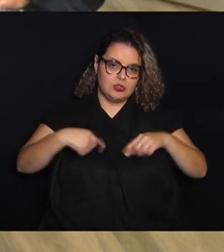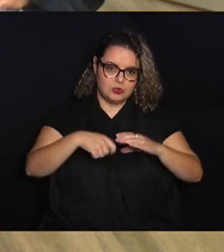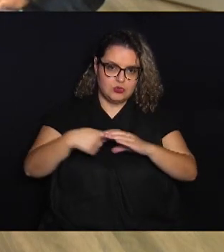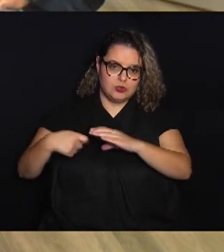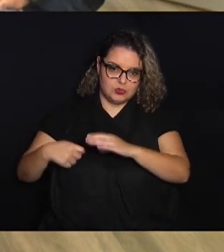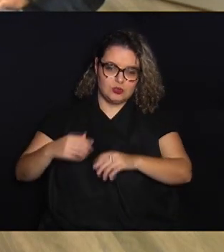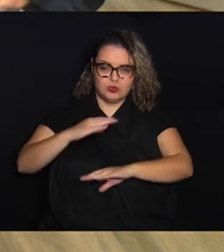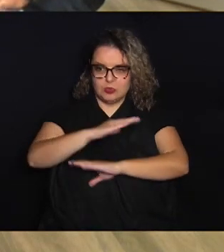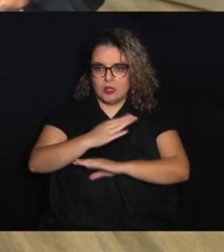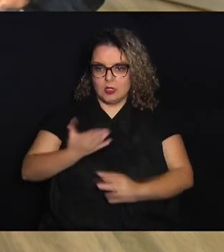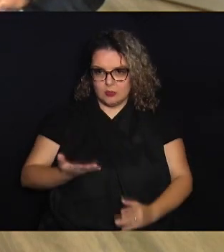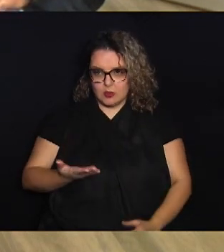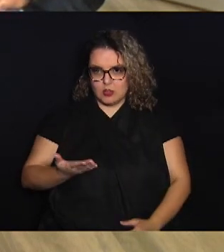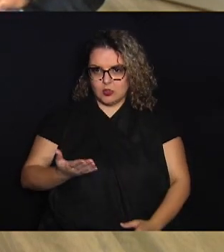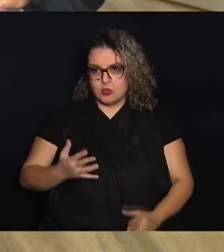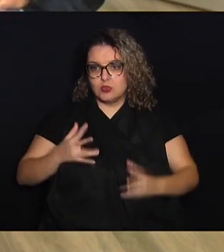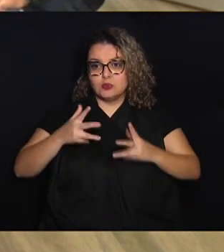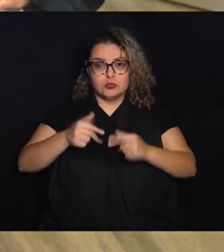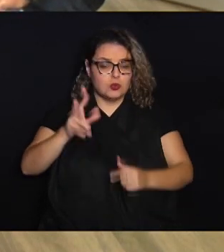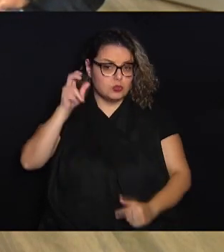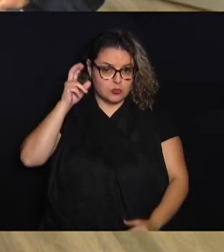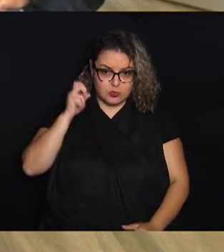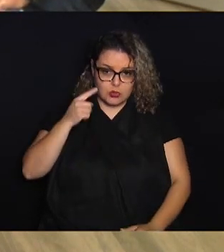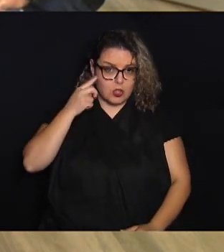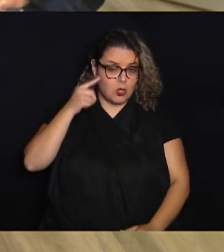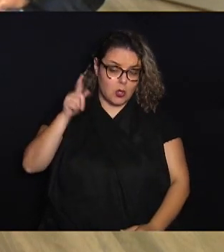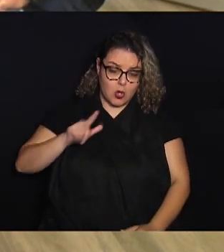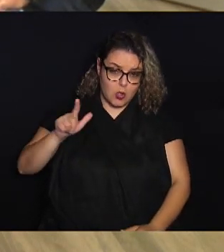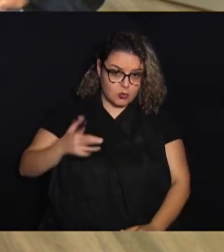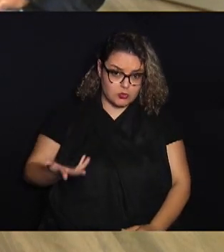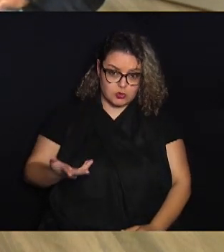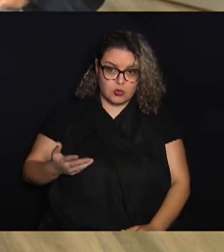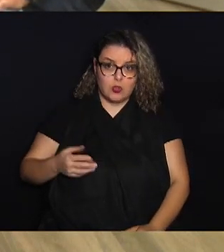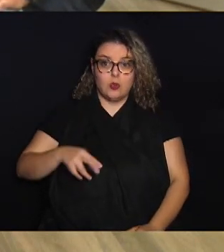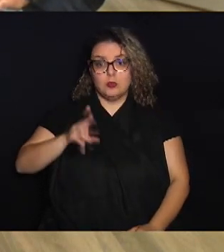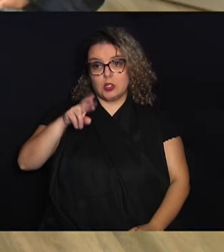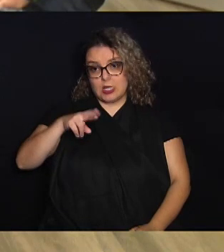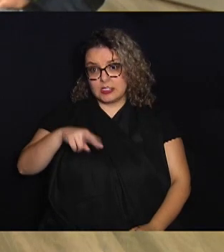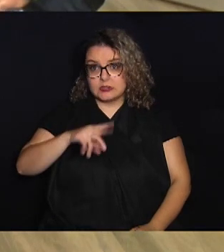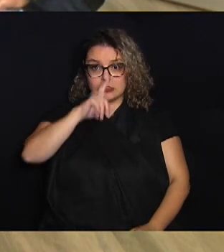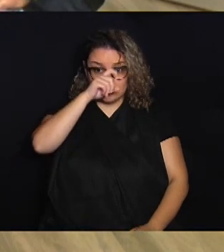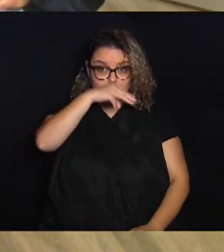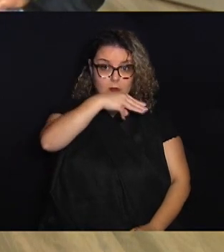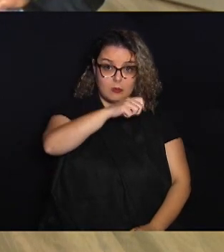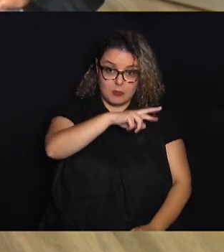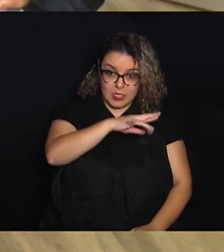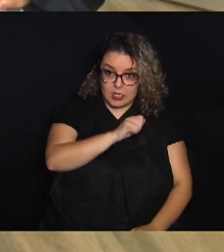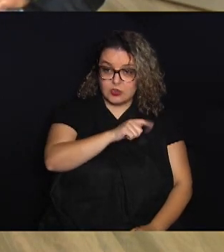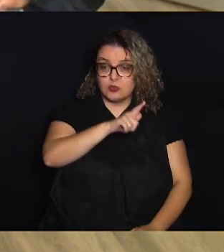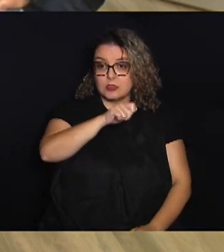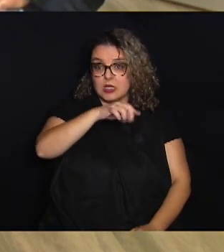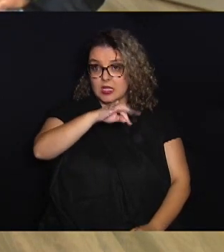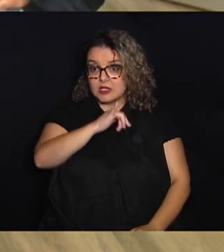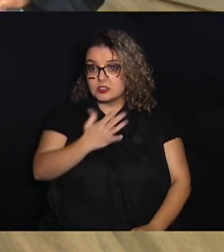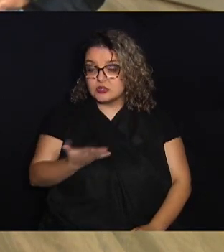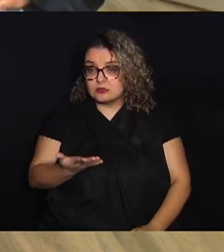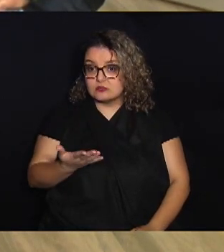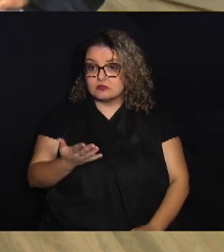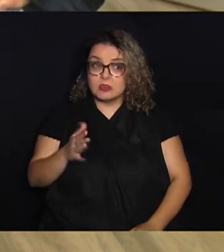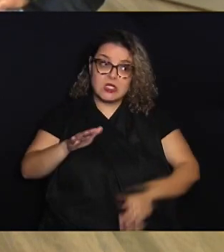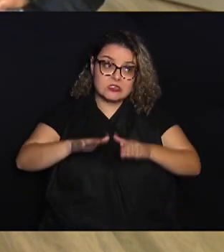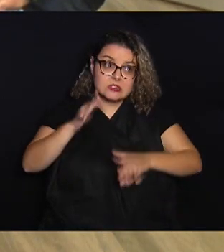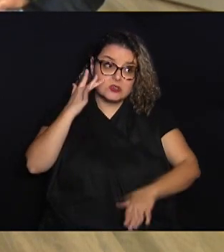do Mário Gatti. Todo mundo já ouviu falar, evidentemente, justamente por conta do Hospital Mário Gatti, mas talvez as pessoas não